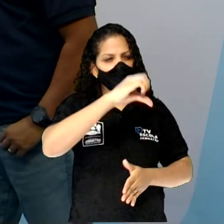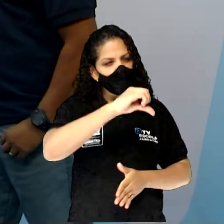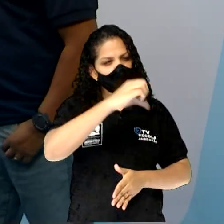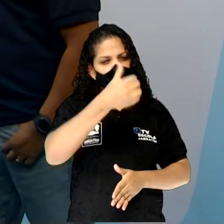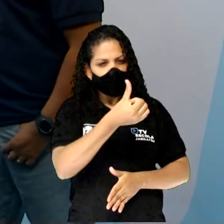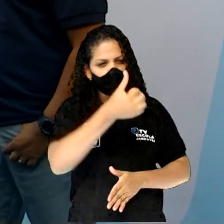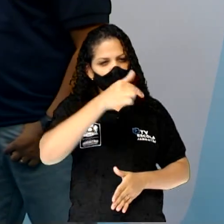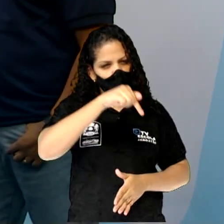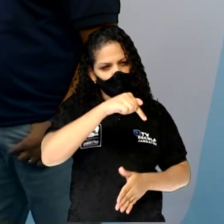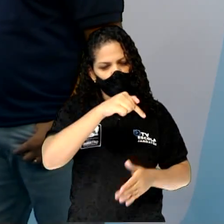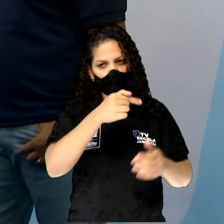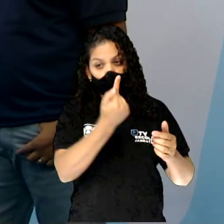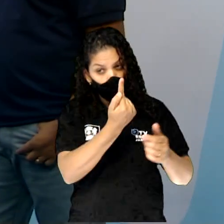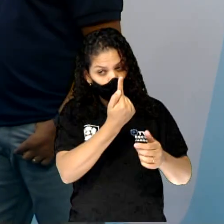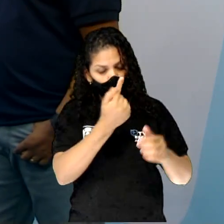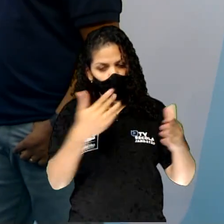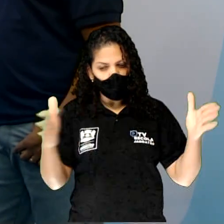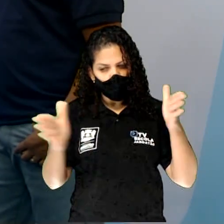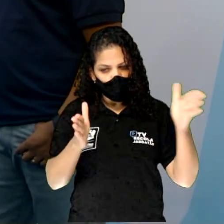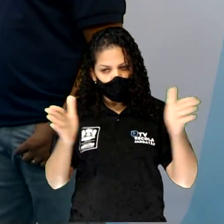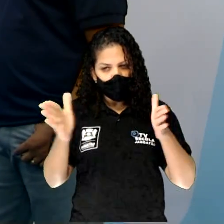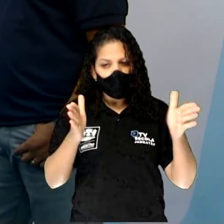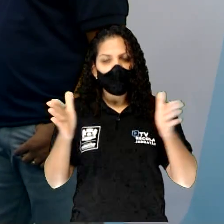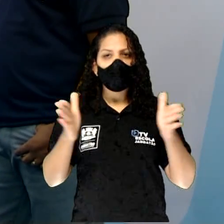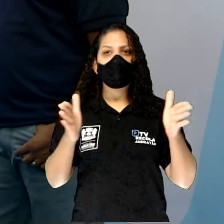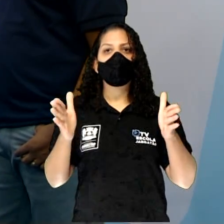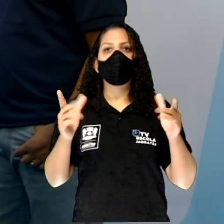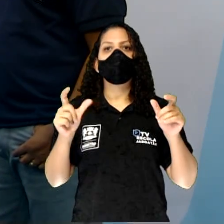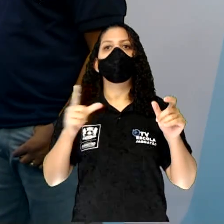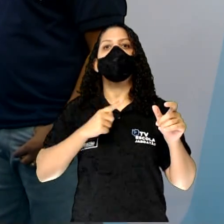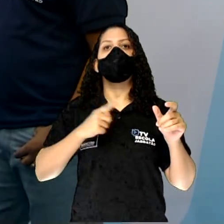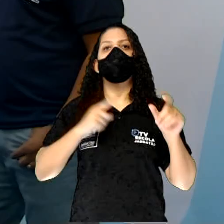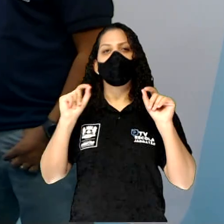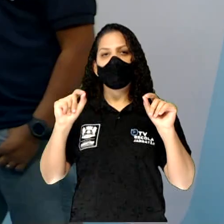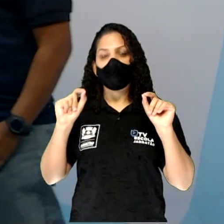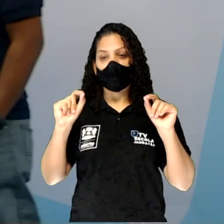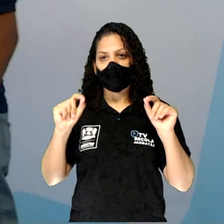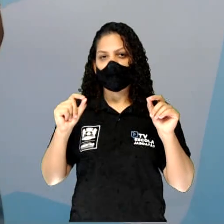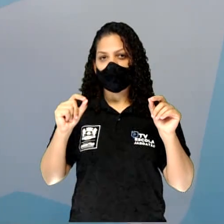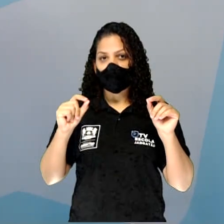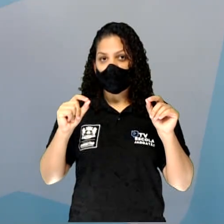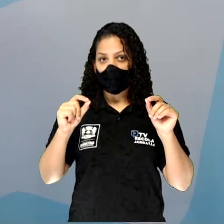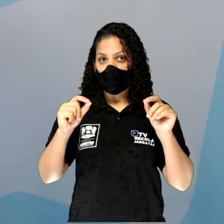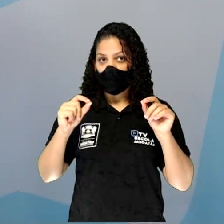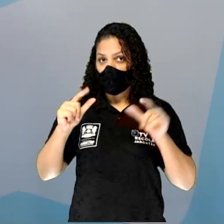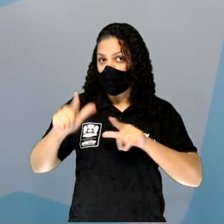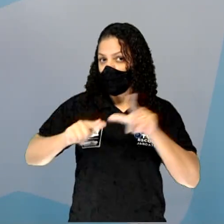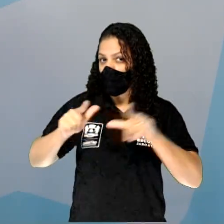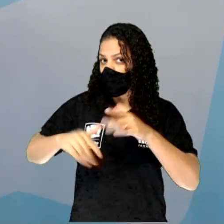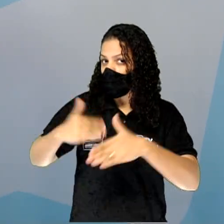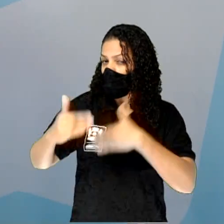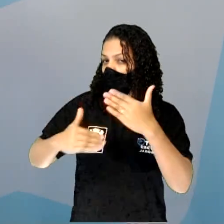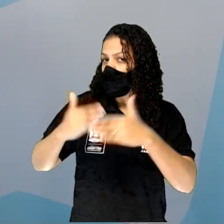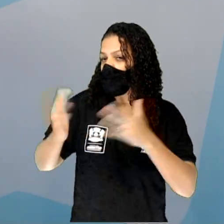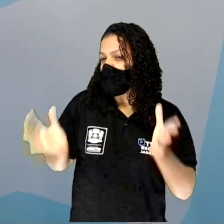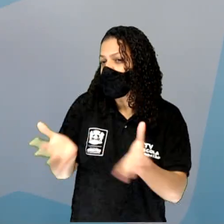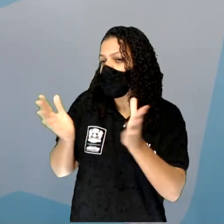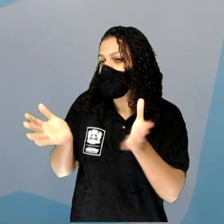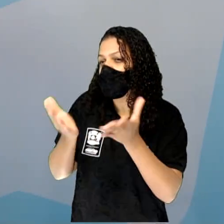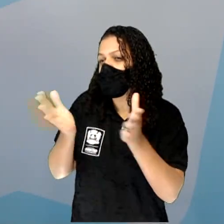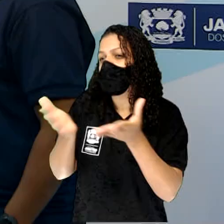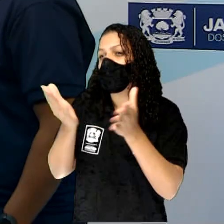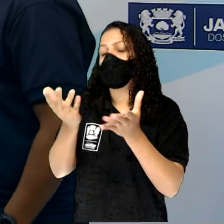1961, plano, grande salto para frente, investimento na indústria e